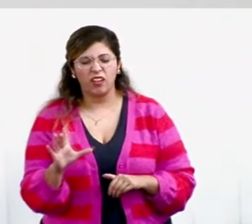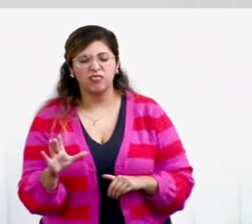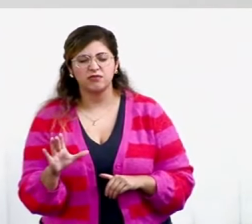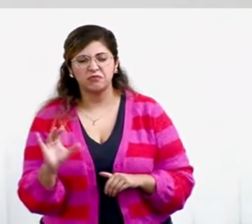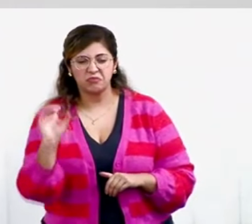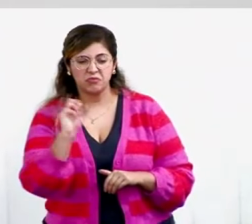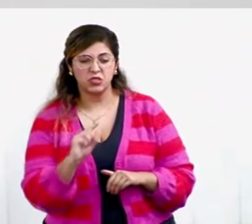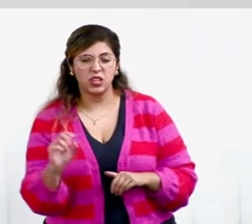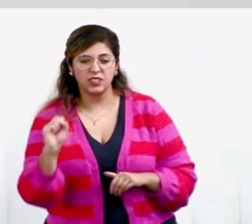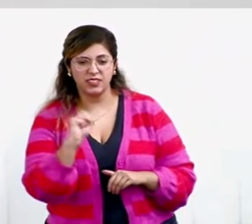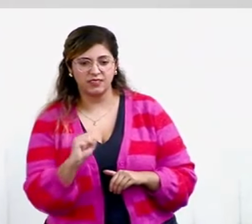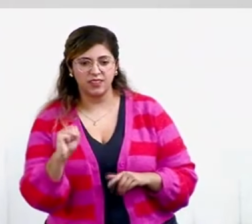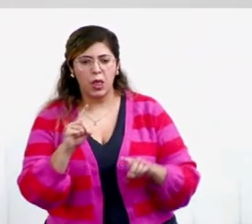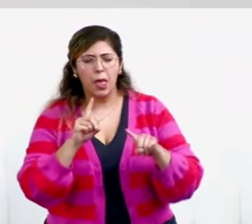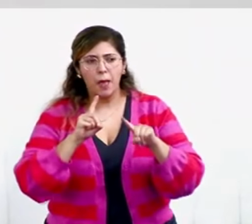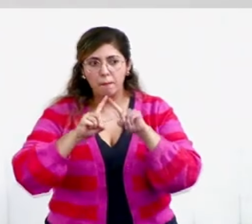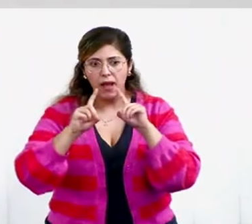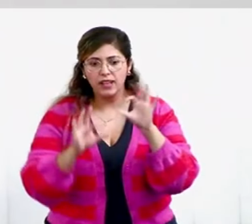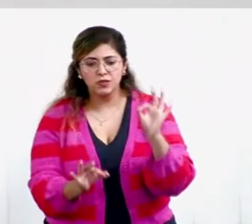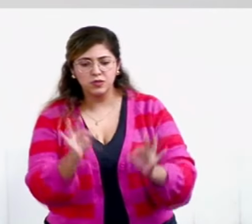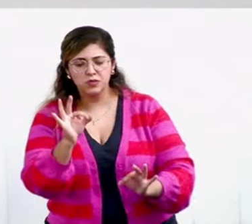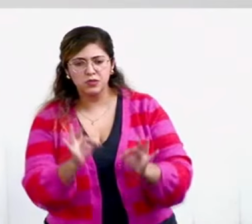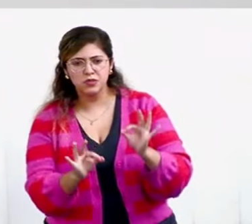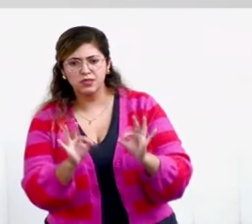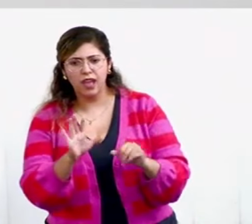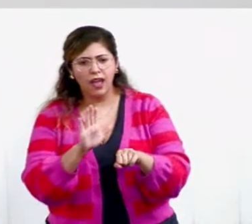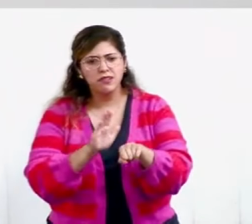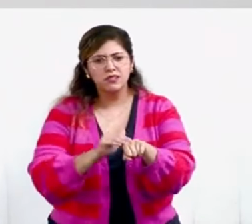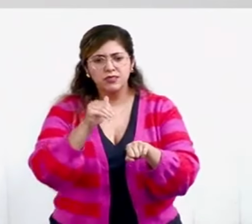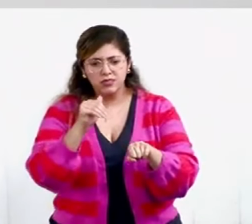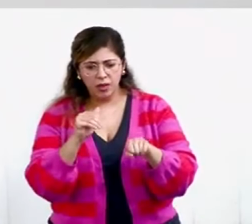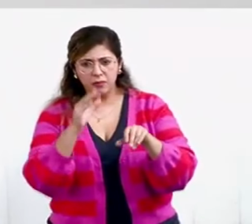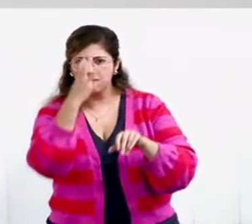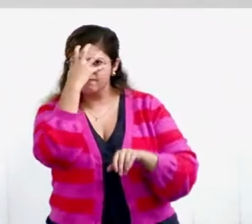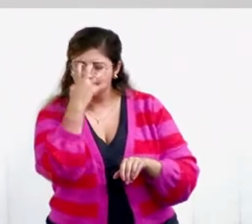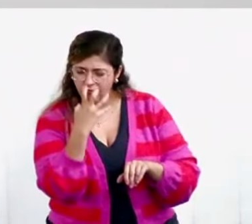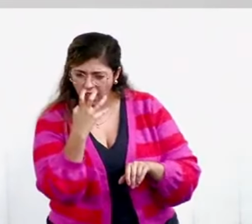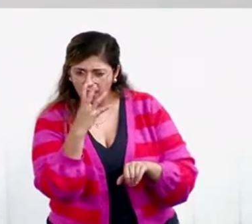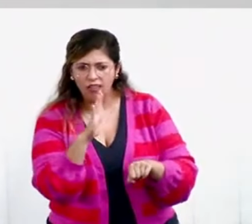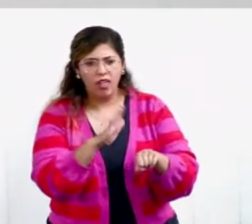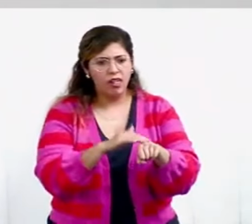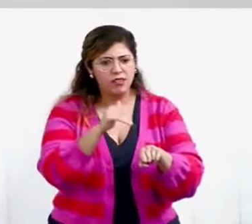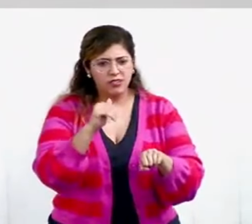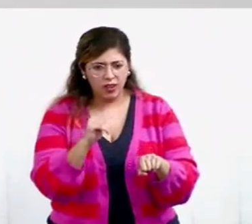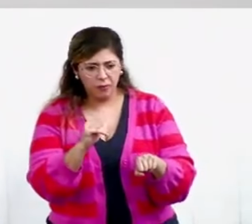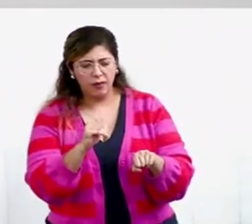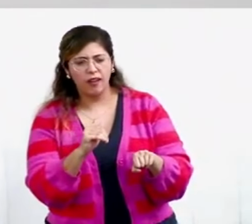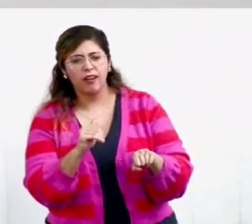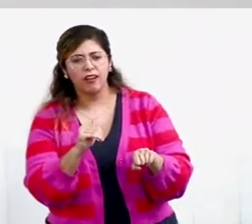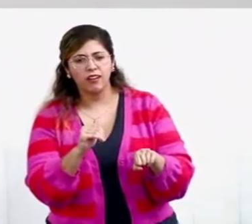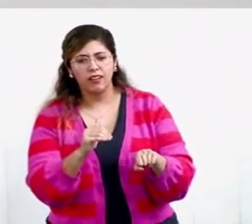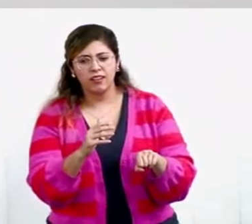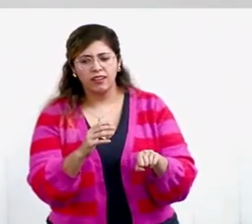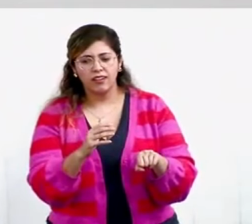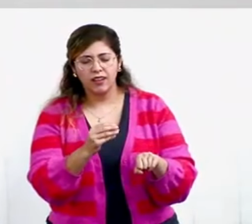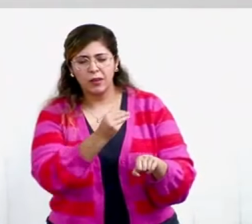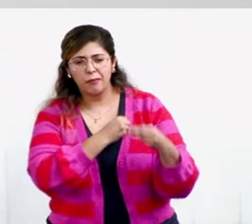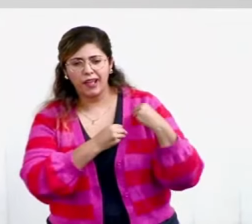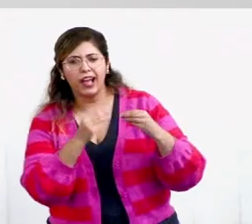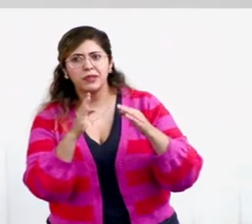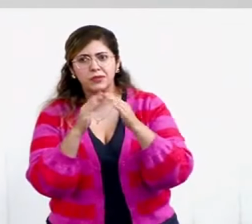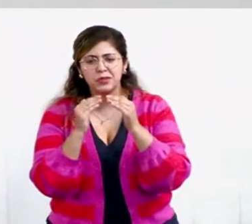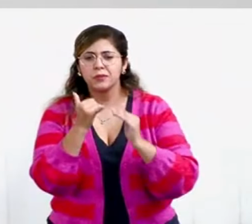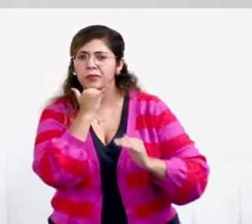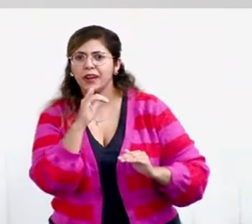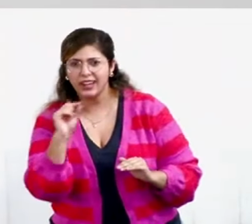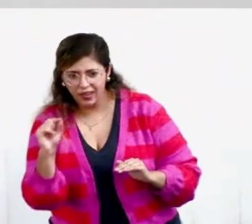que chama a retidão, chama a santidade para andar de mão dadas. O convertido pode